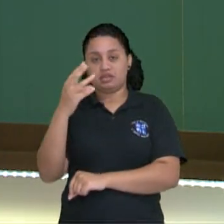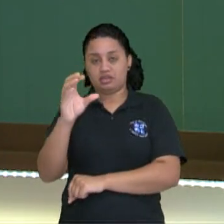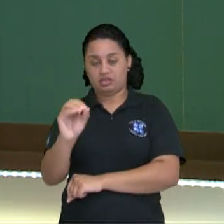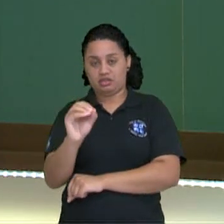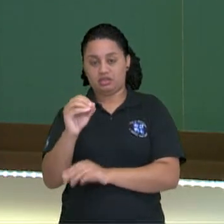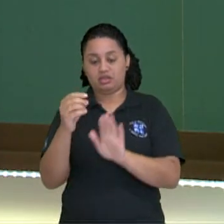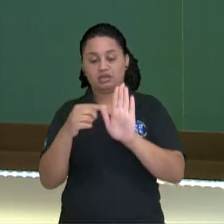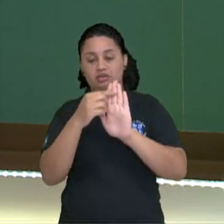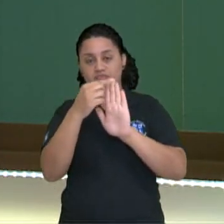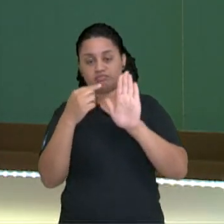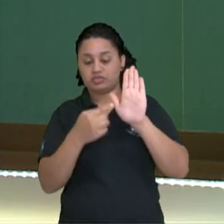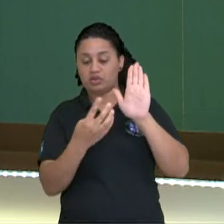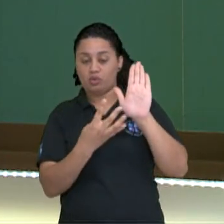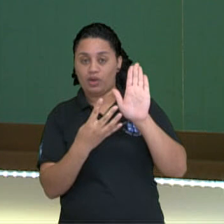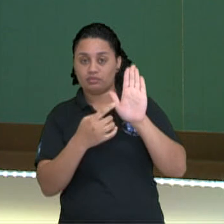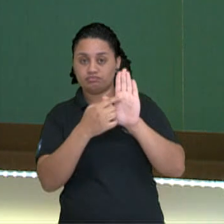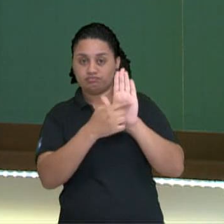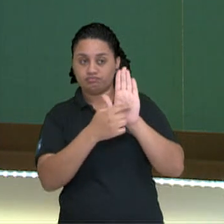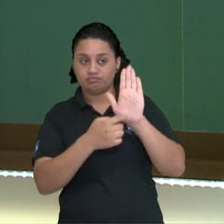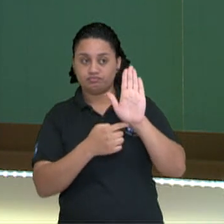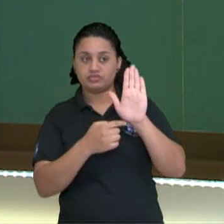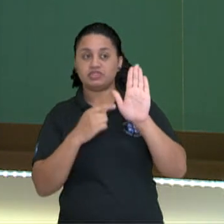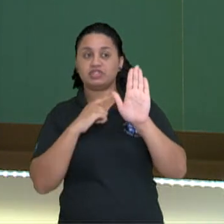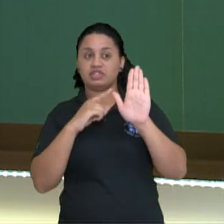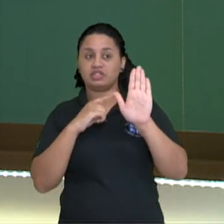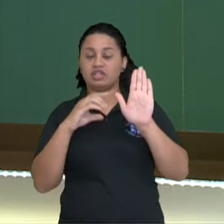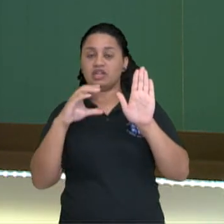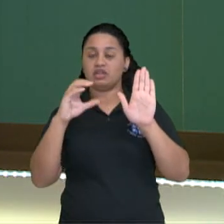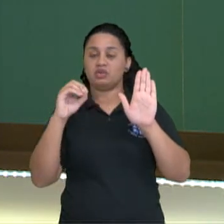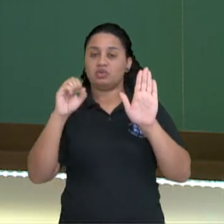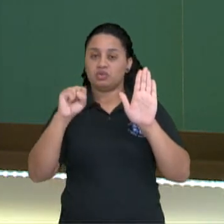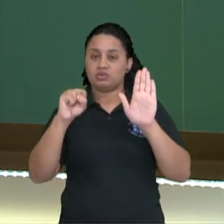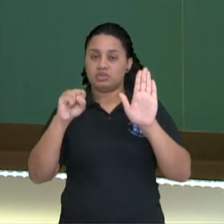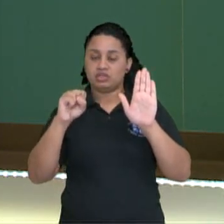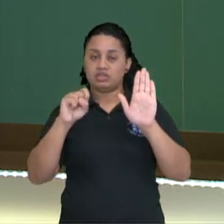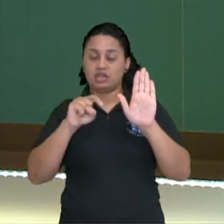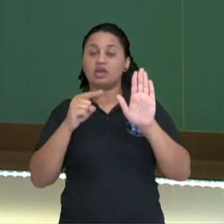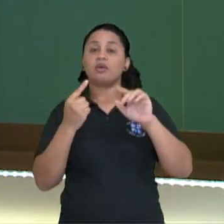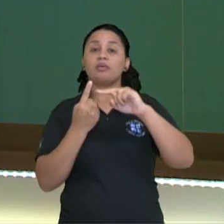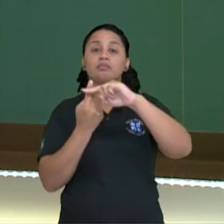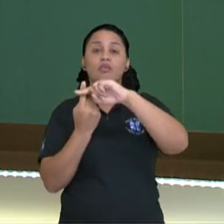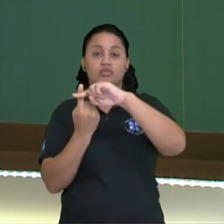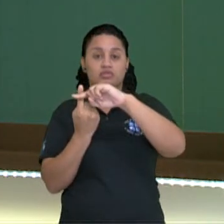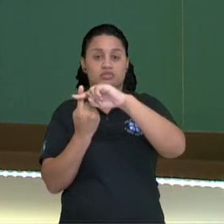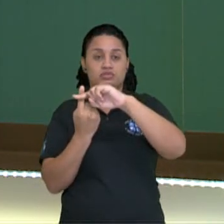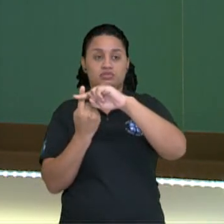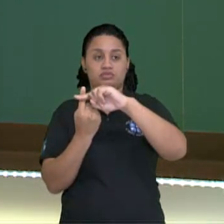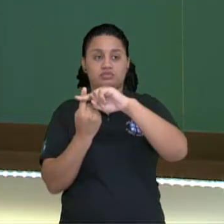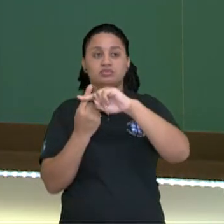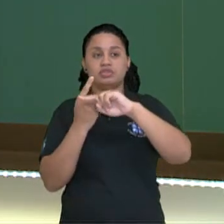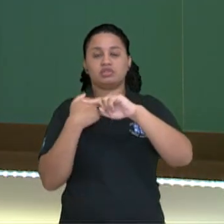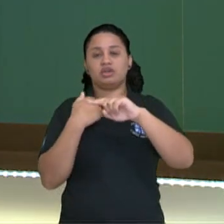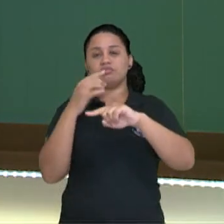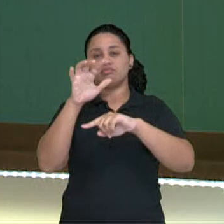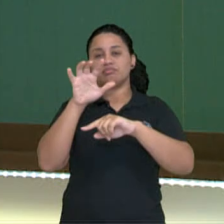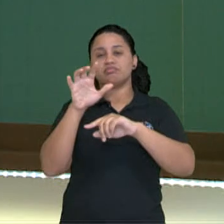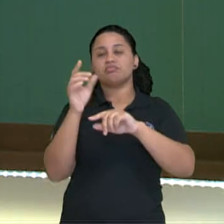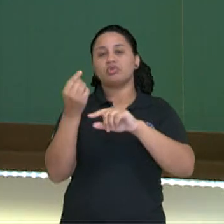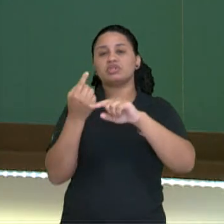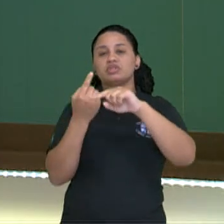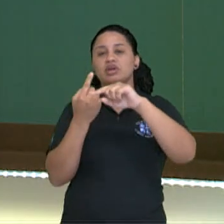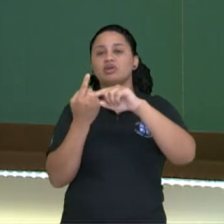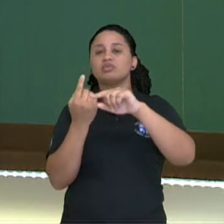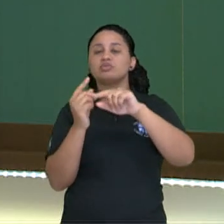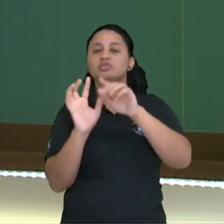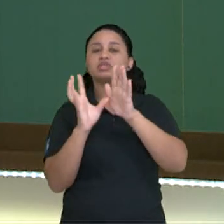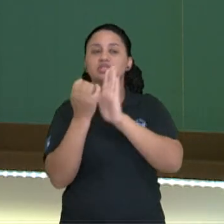no quarto quadrante vai ter o cosseno aqui, ó, positivo. Então, já deixei ali para vocês o sinal,